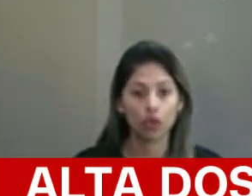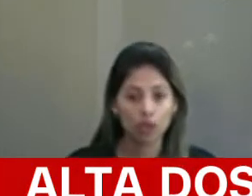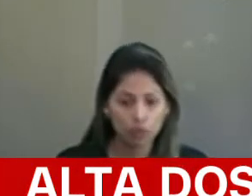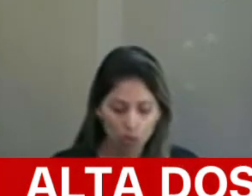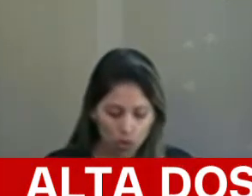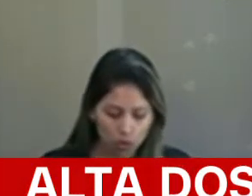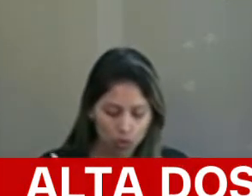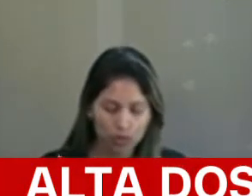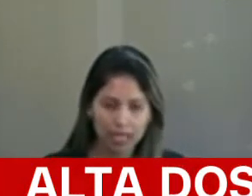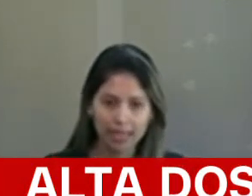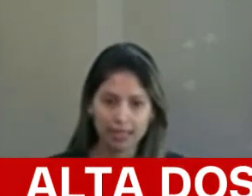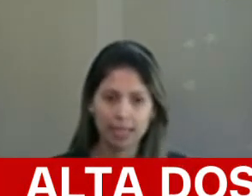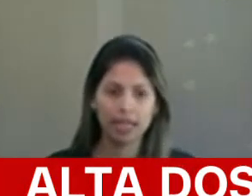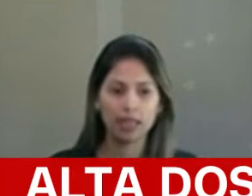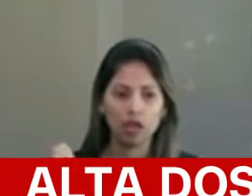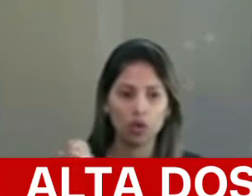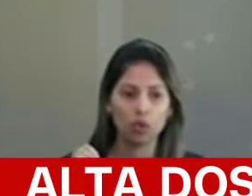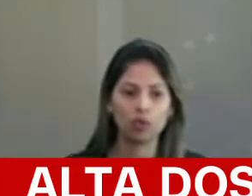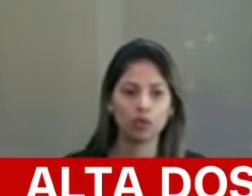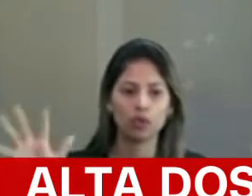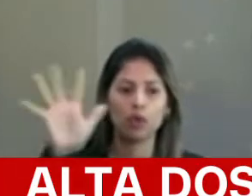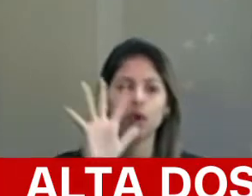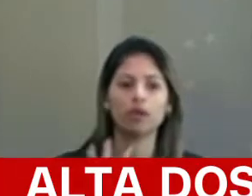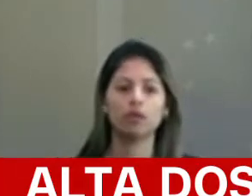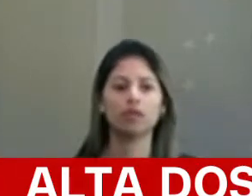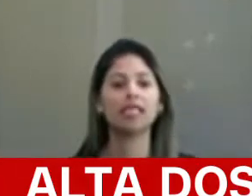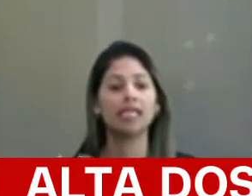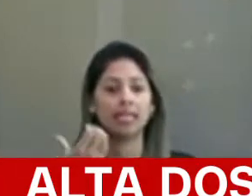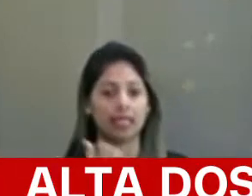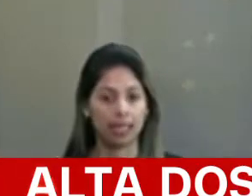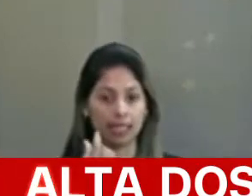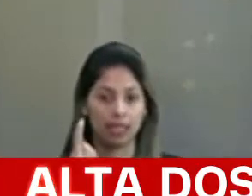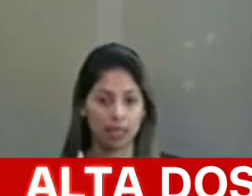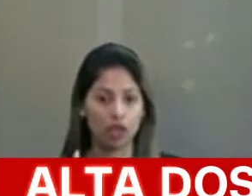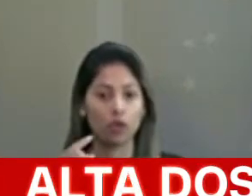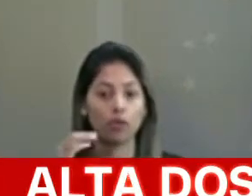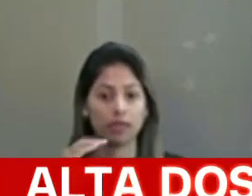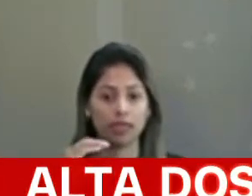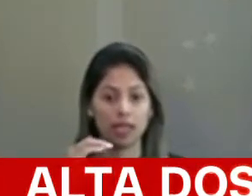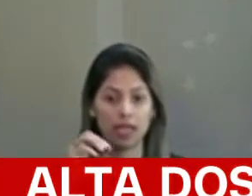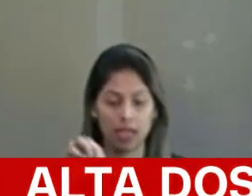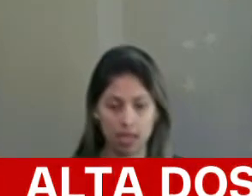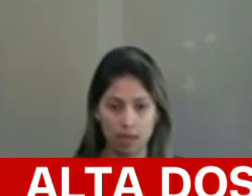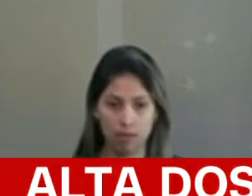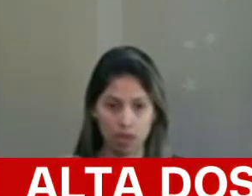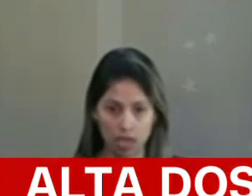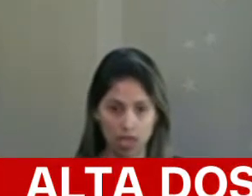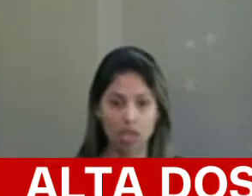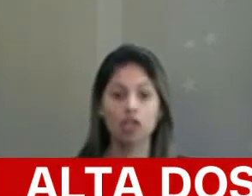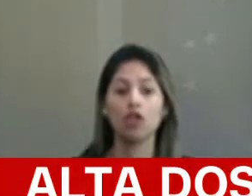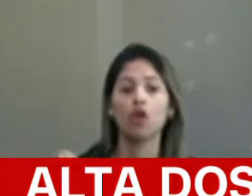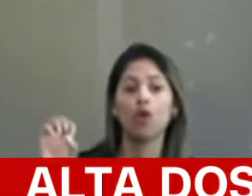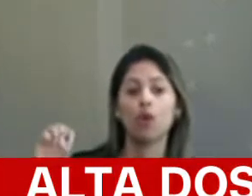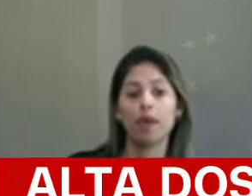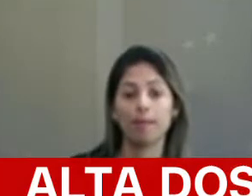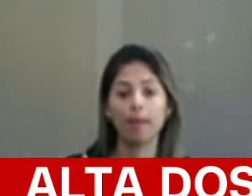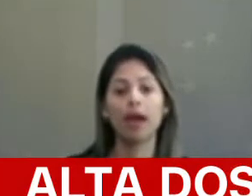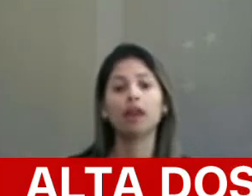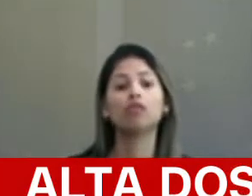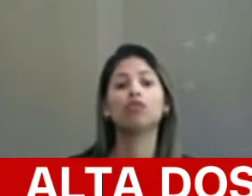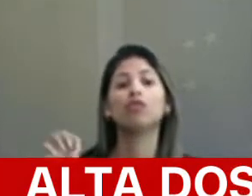bilhões, respectivamente. 61 foi o CNM, o impacto para estados e municípios,